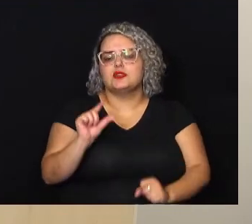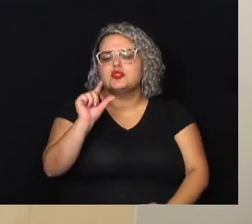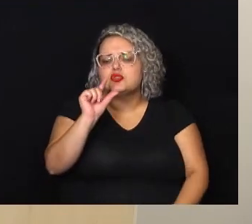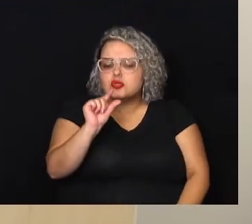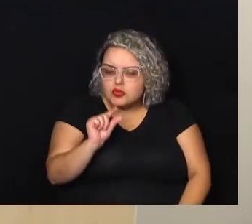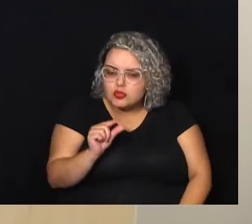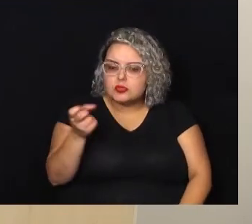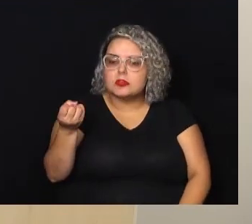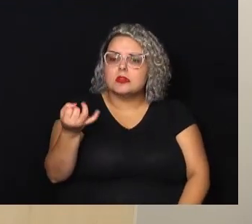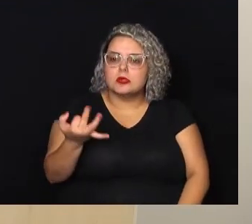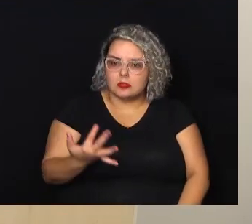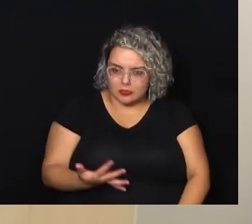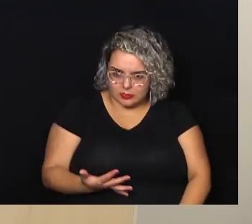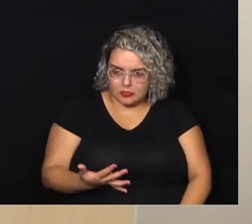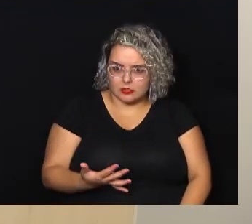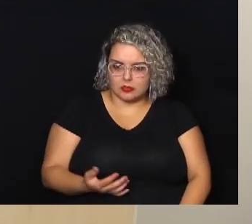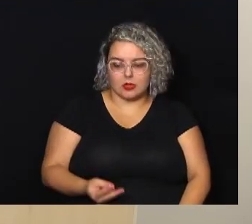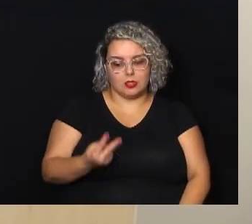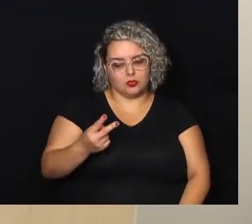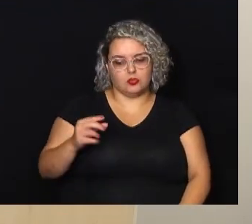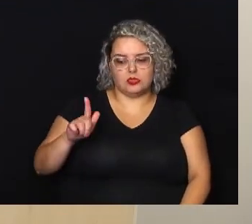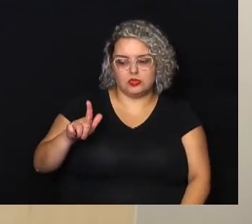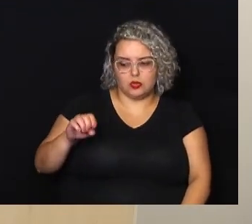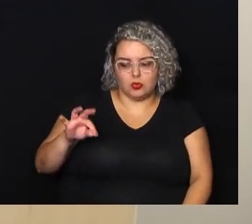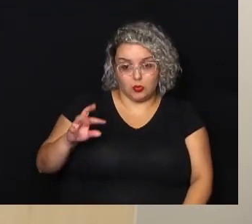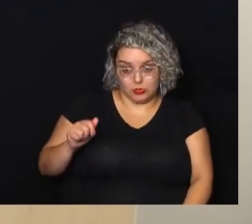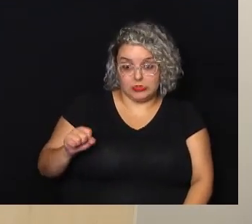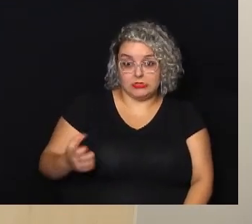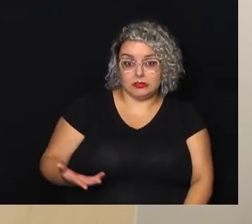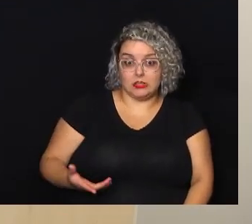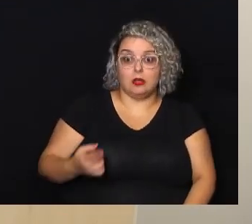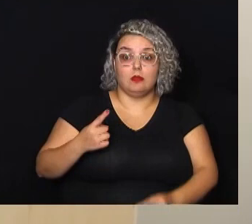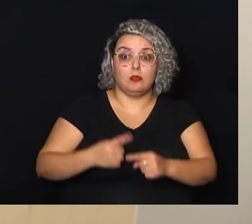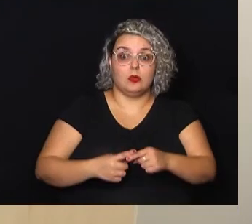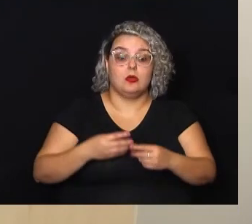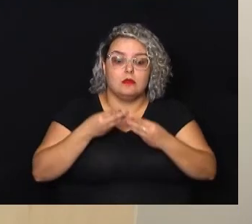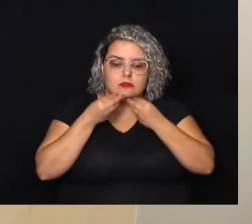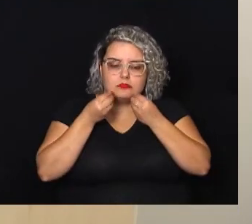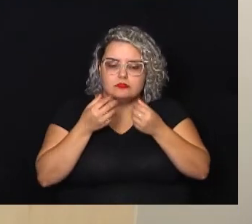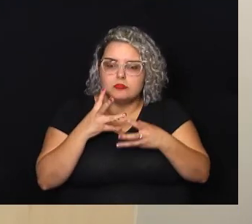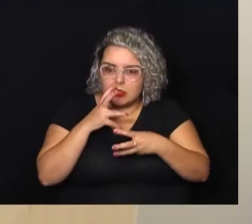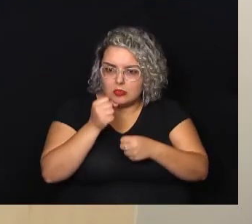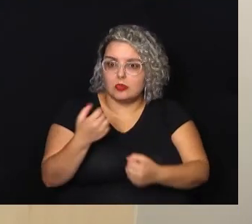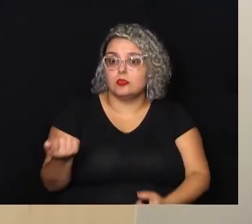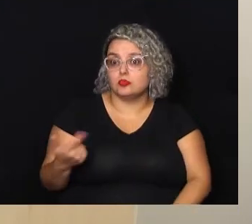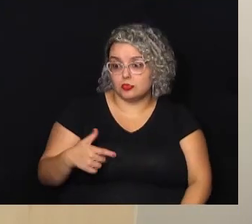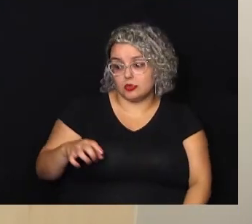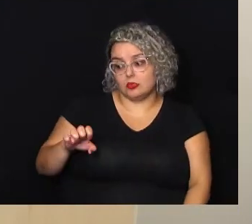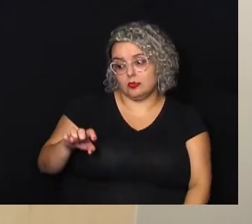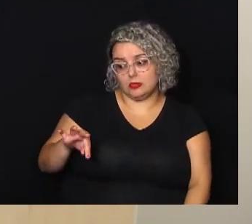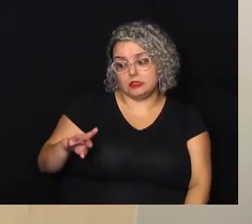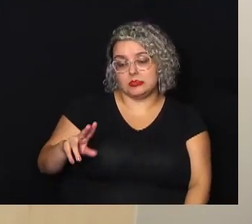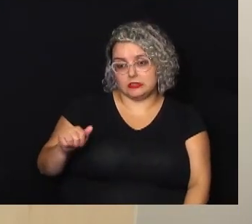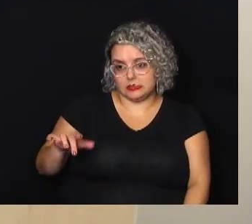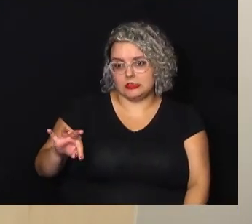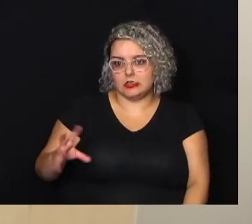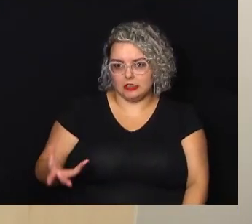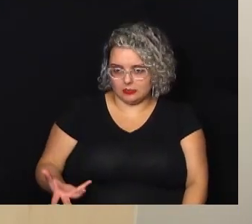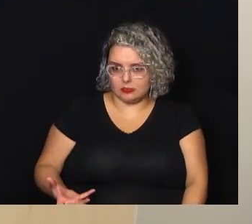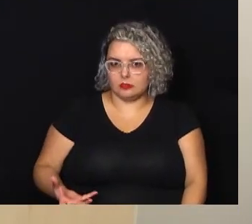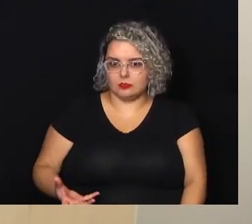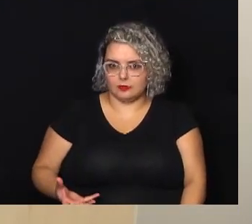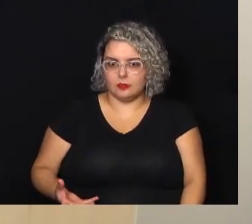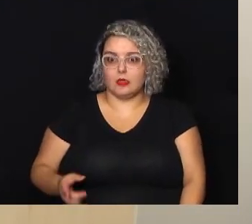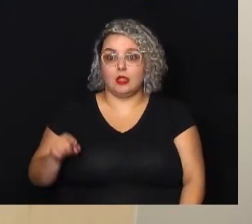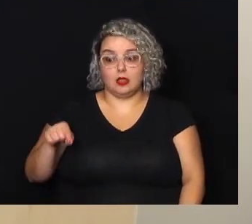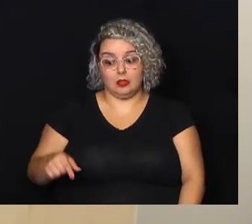pode. Aí você diminui um pouquinho na quantidade, coloca 2 gotinhas, porque a essência é um sabor mais forte do que o próprio extrato,